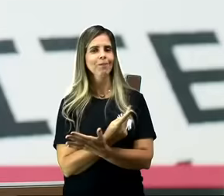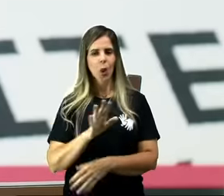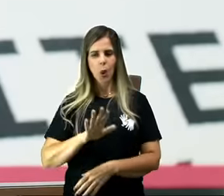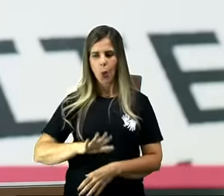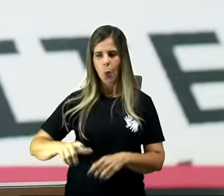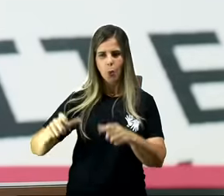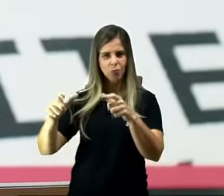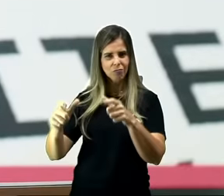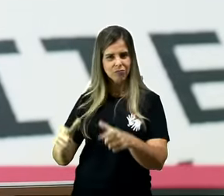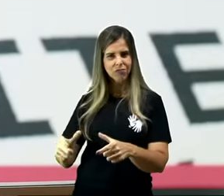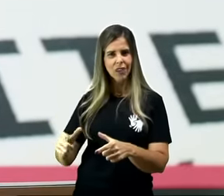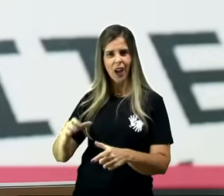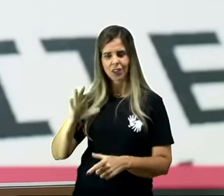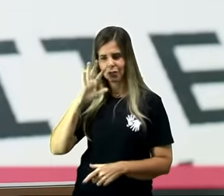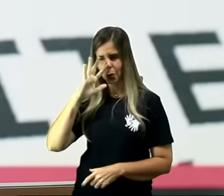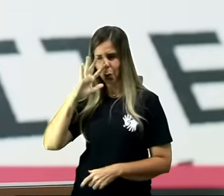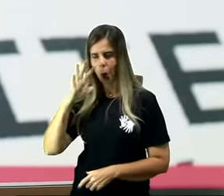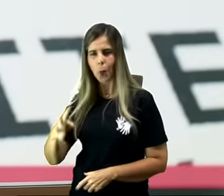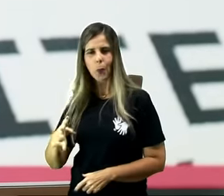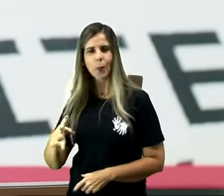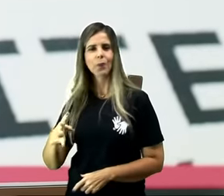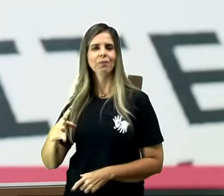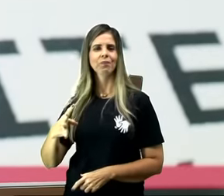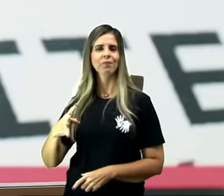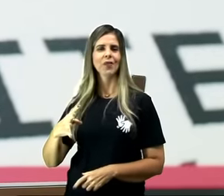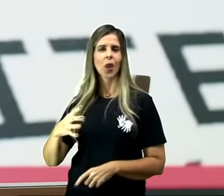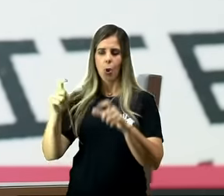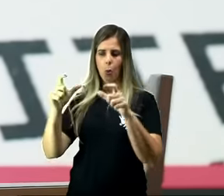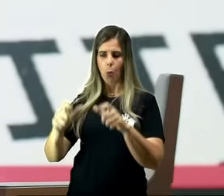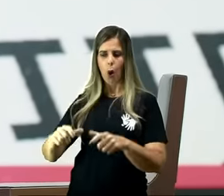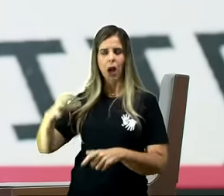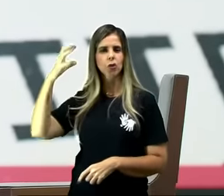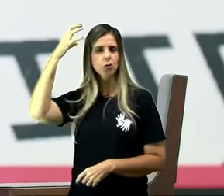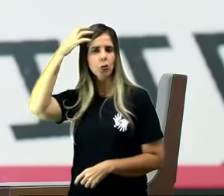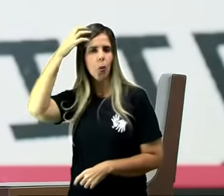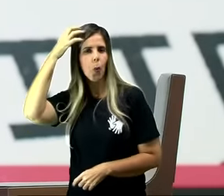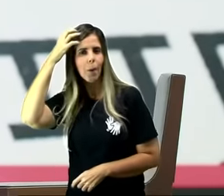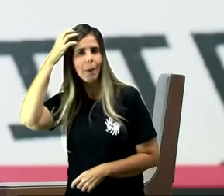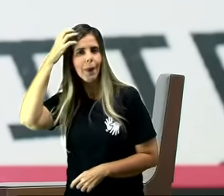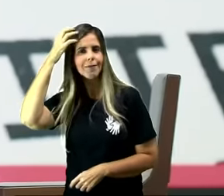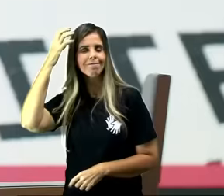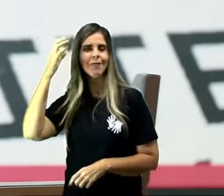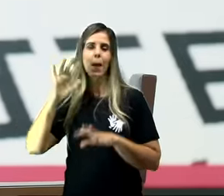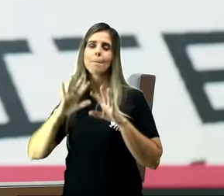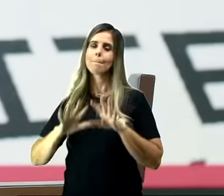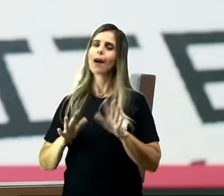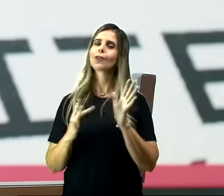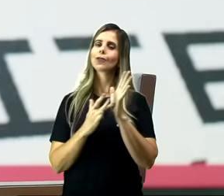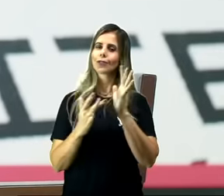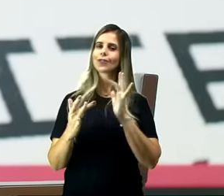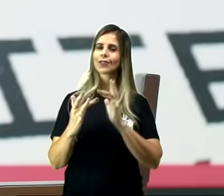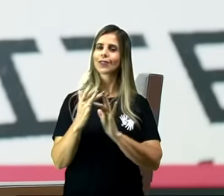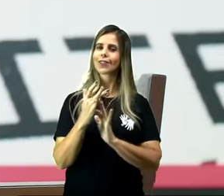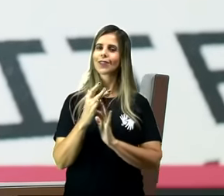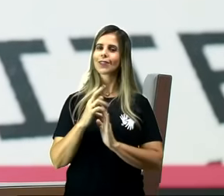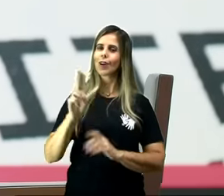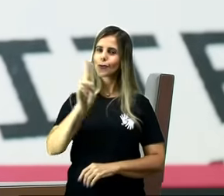que vivia debaixo de maldição hereditária, e Deus está dizendo: Jesus vai chegar lá através de você.